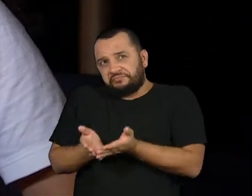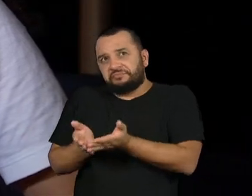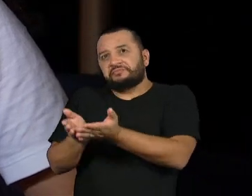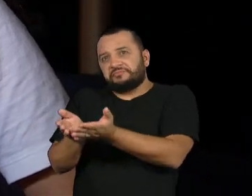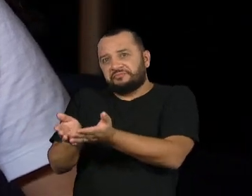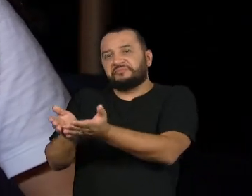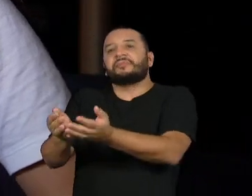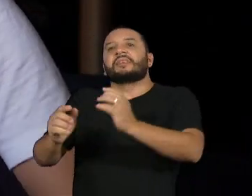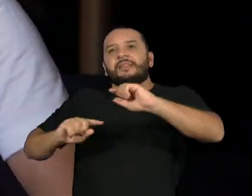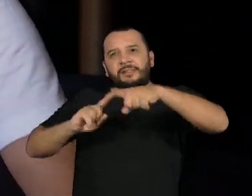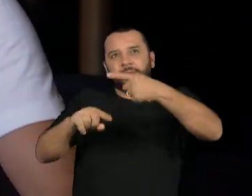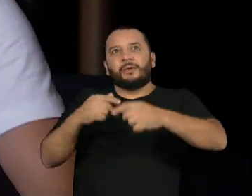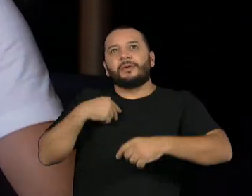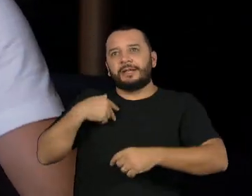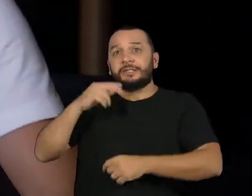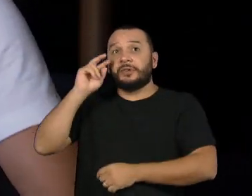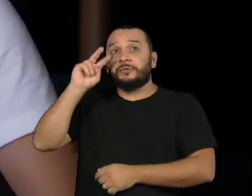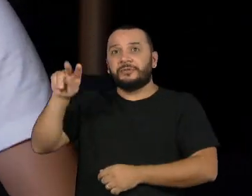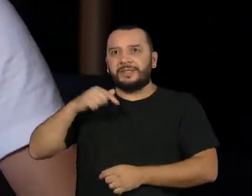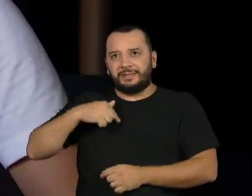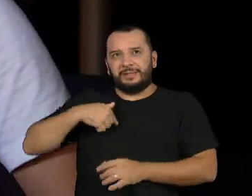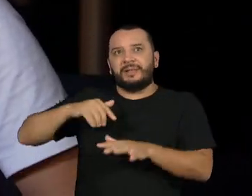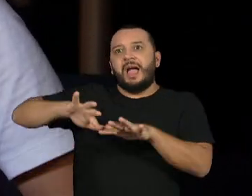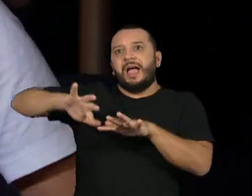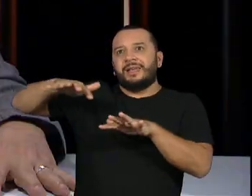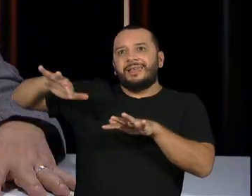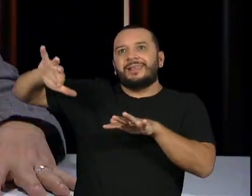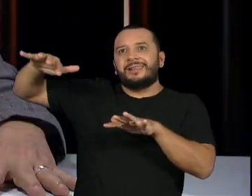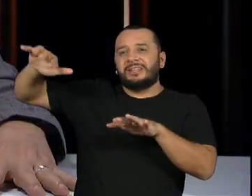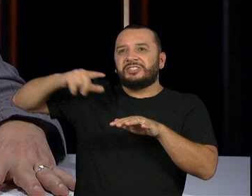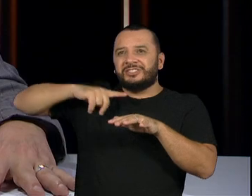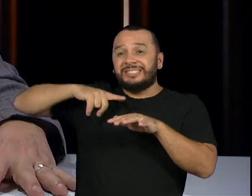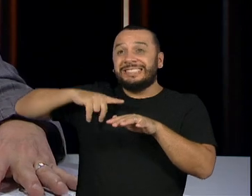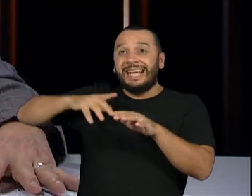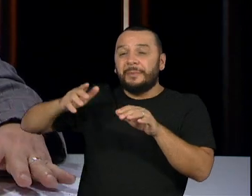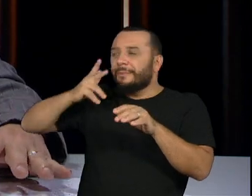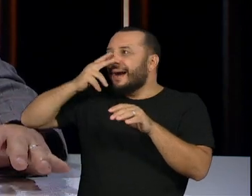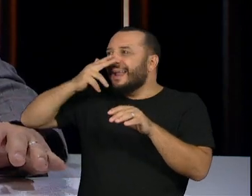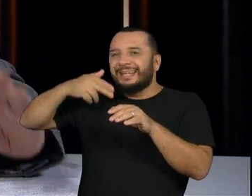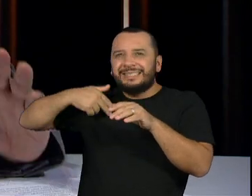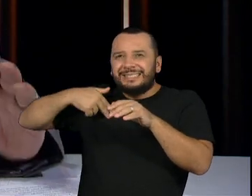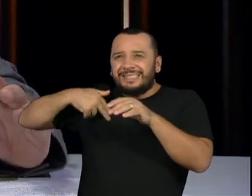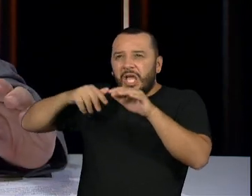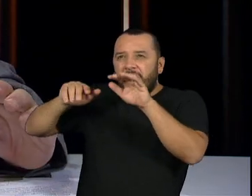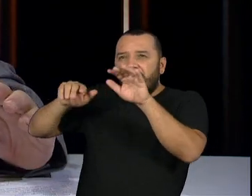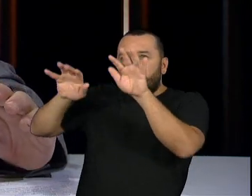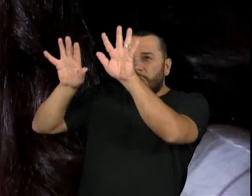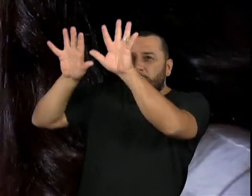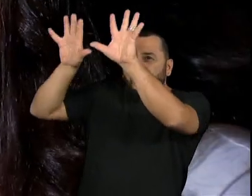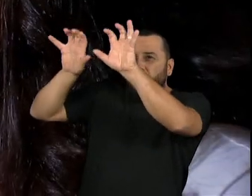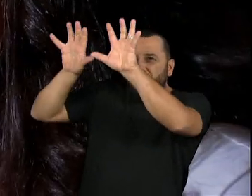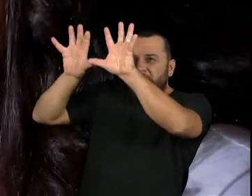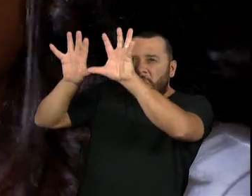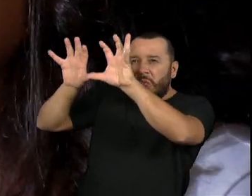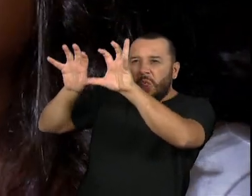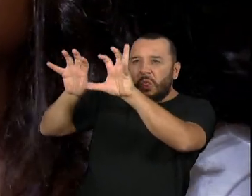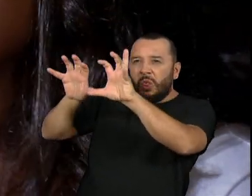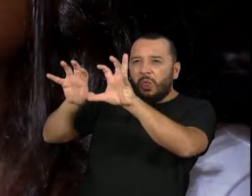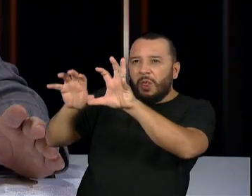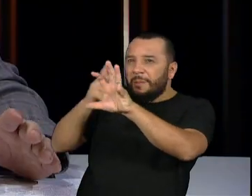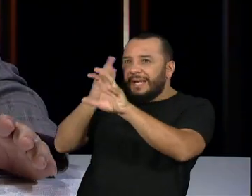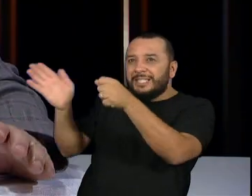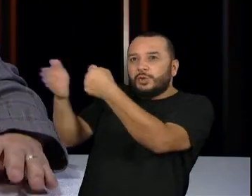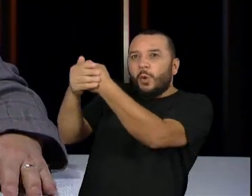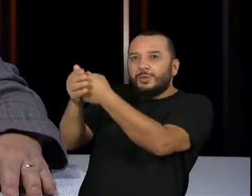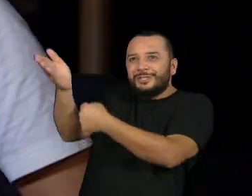avistar essa ilha escondida pela neblina. E para mim ali você está questionando, inclusive, a realidade. Se ela